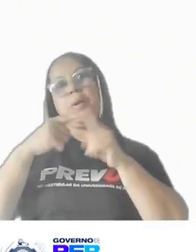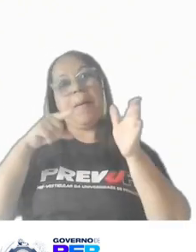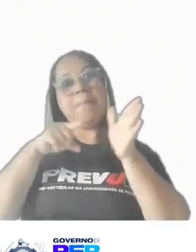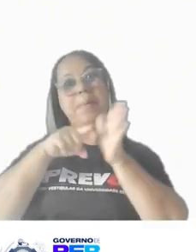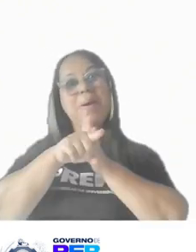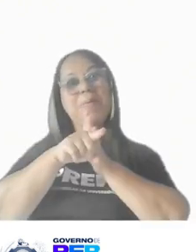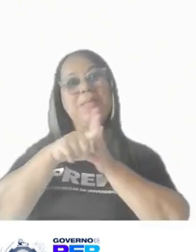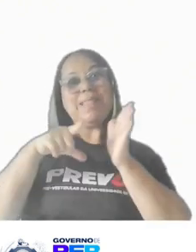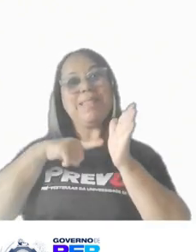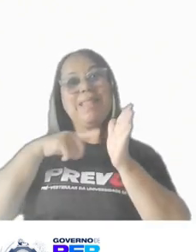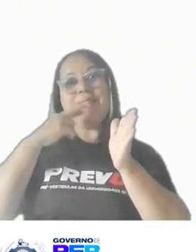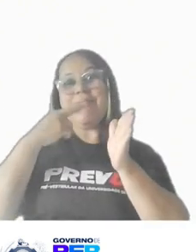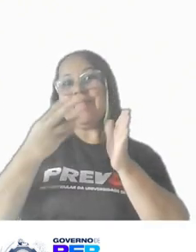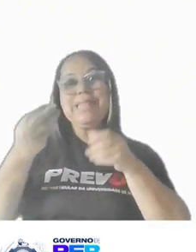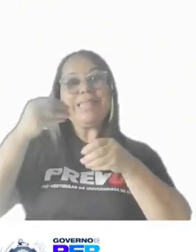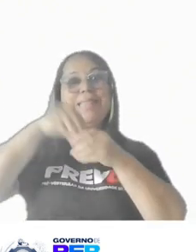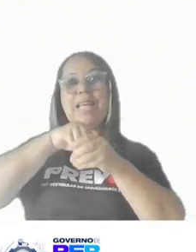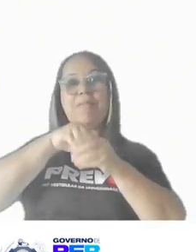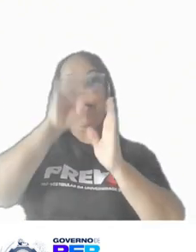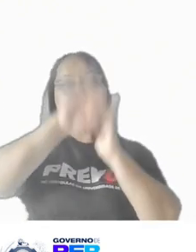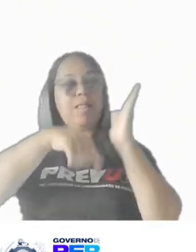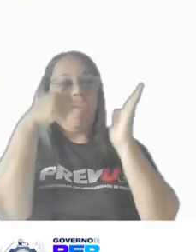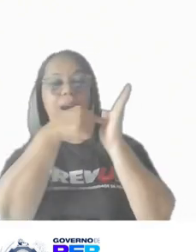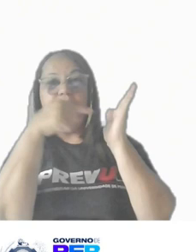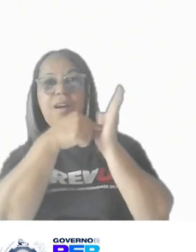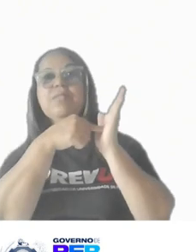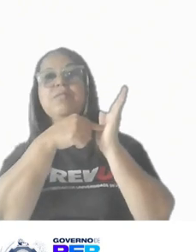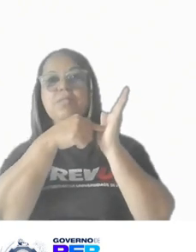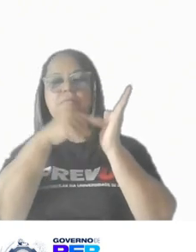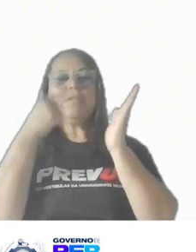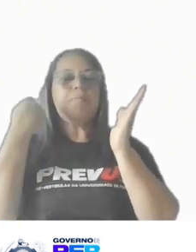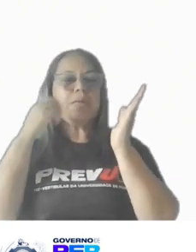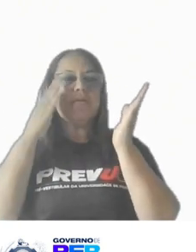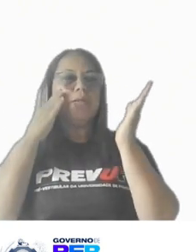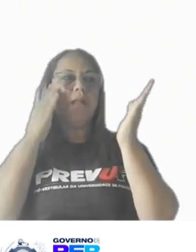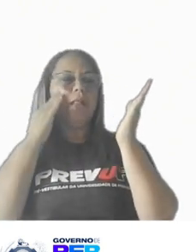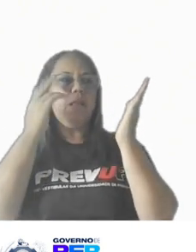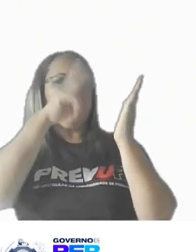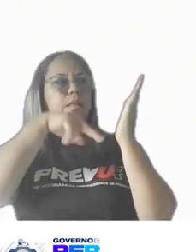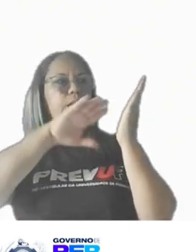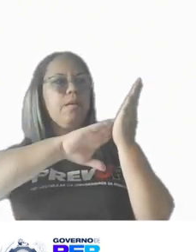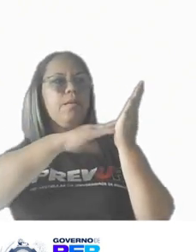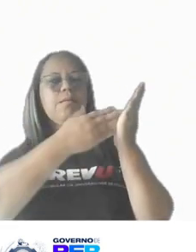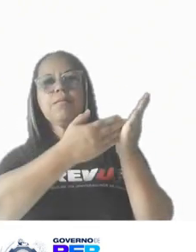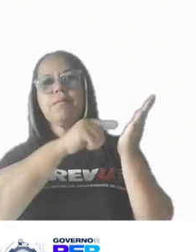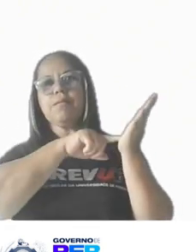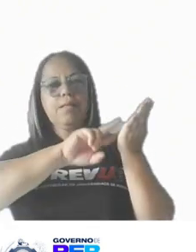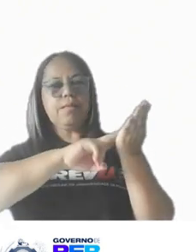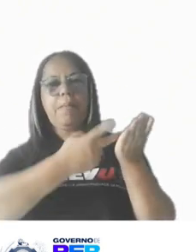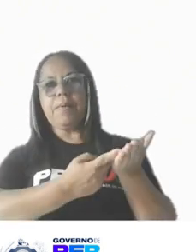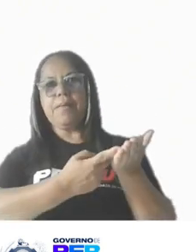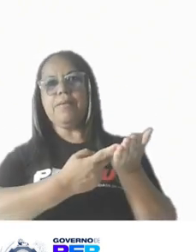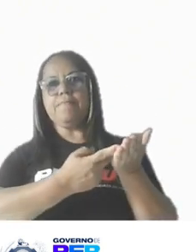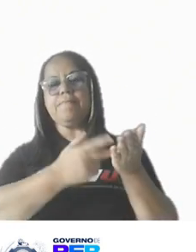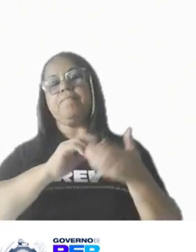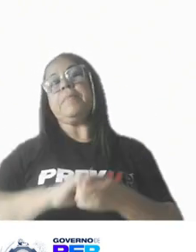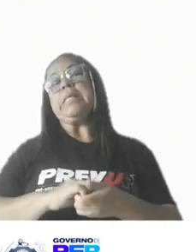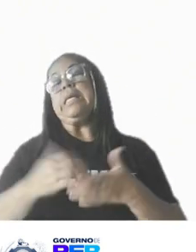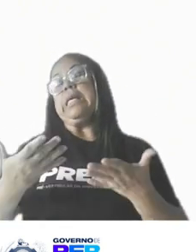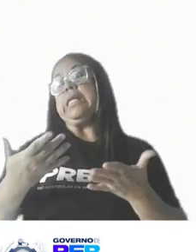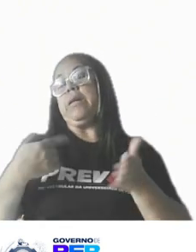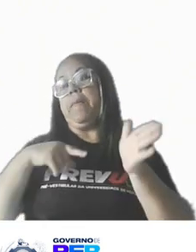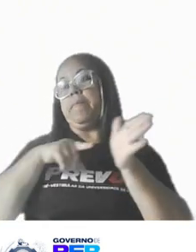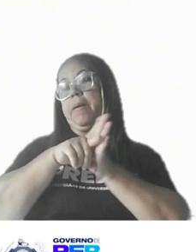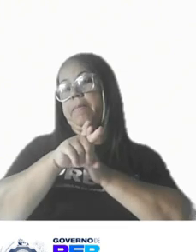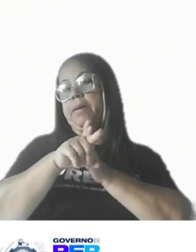resposta está no texto e está na sua concepção, na sua interpretação desse texto. E aí, o que a